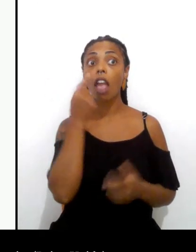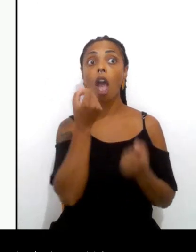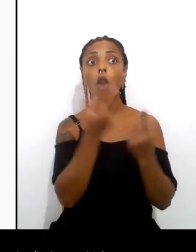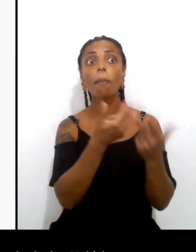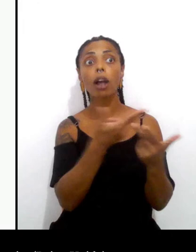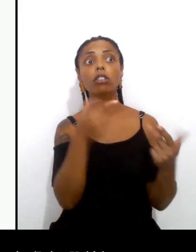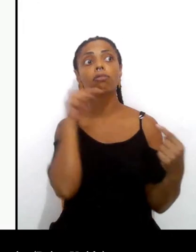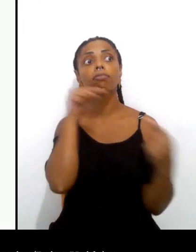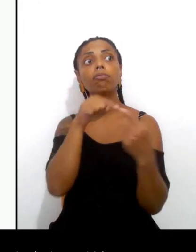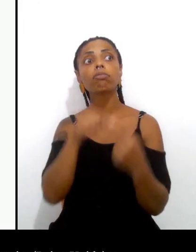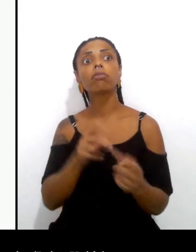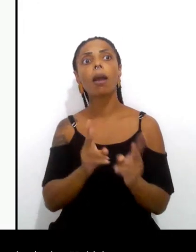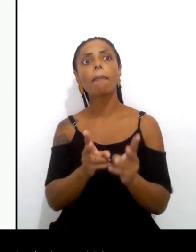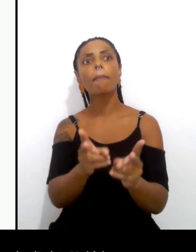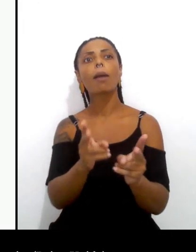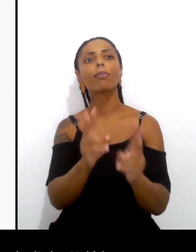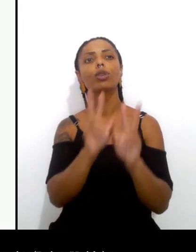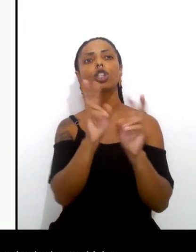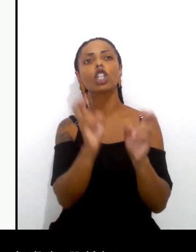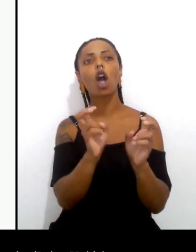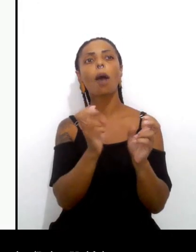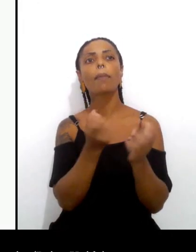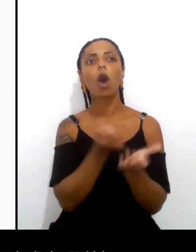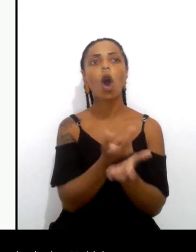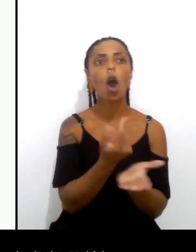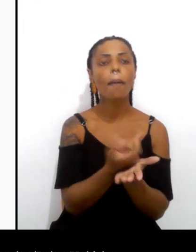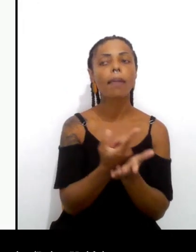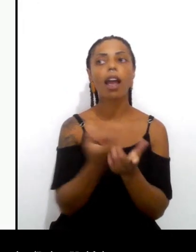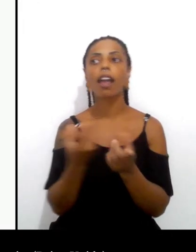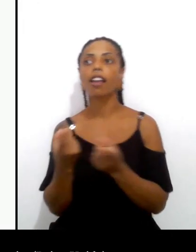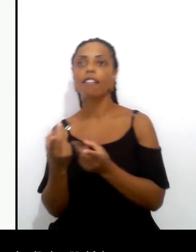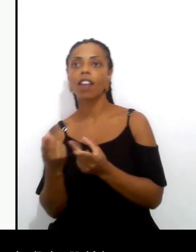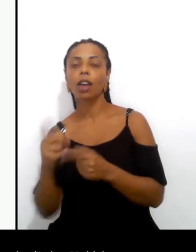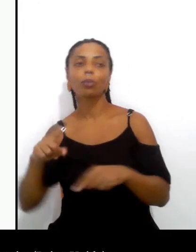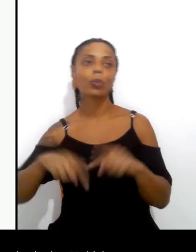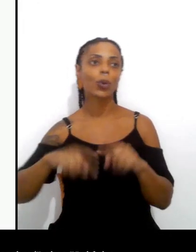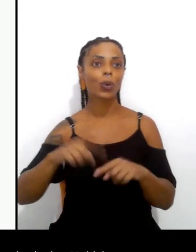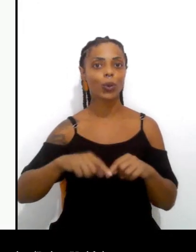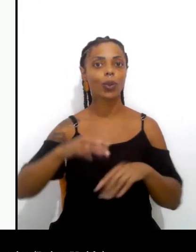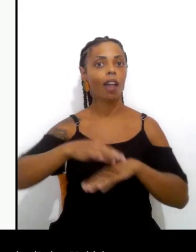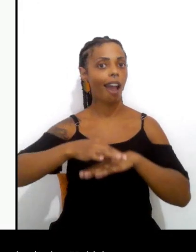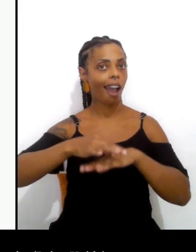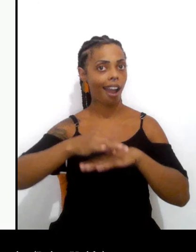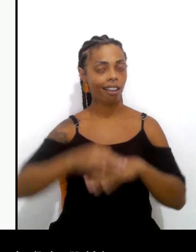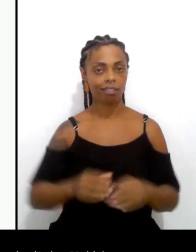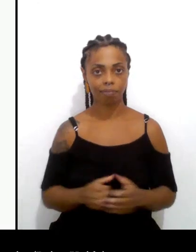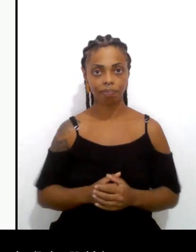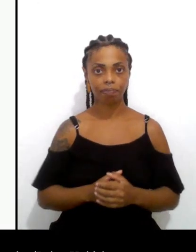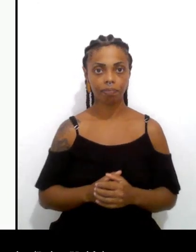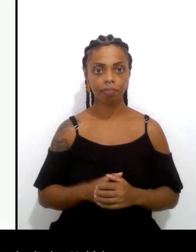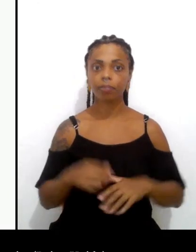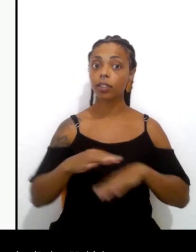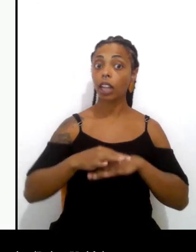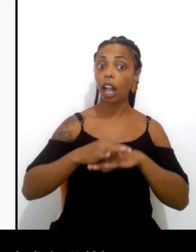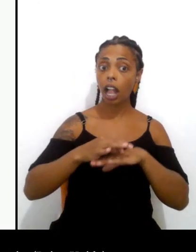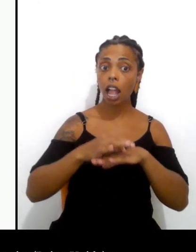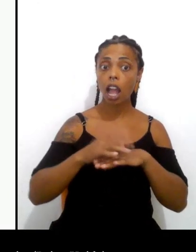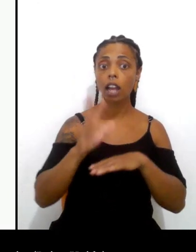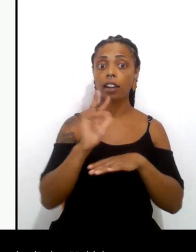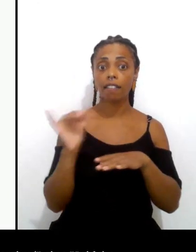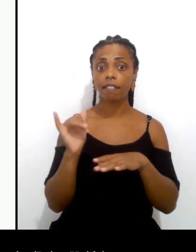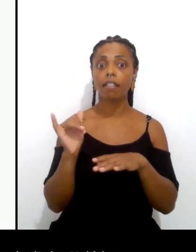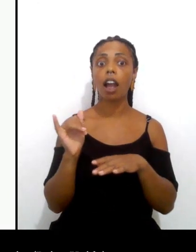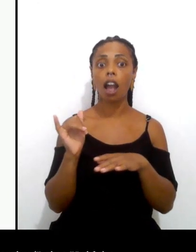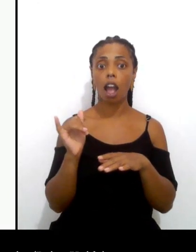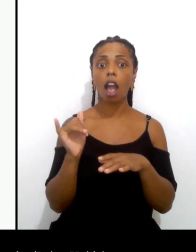noção de comprar e vender produtos de carne a carne será consumida nos restaurantes